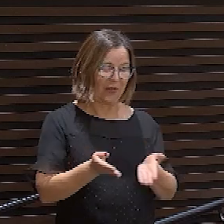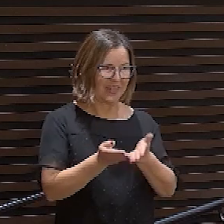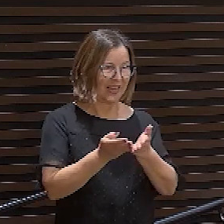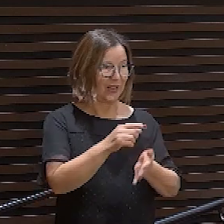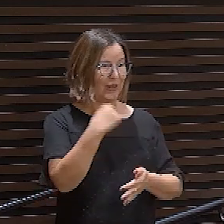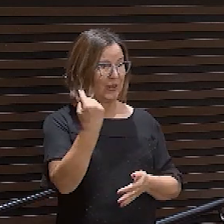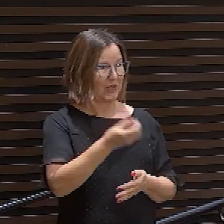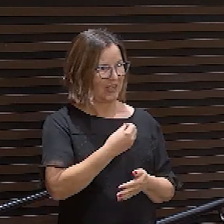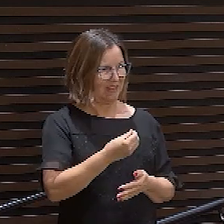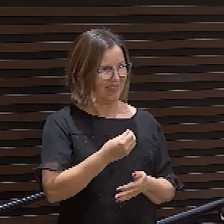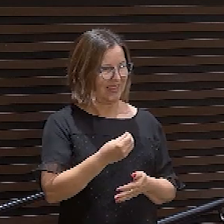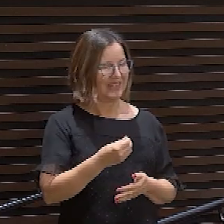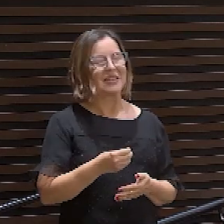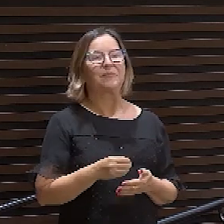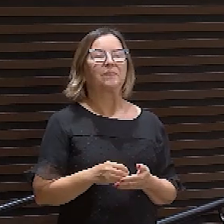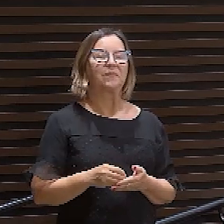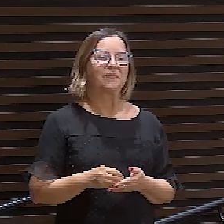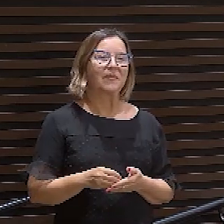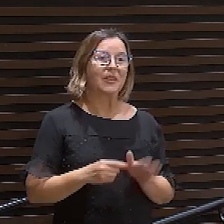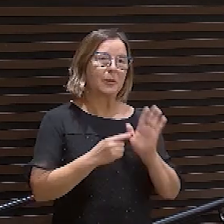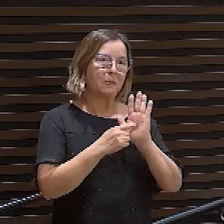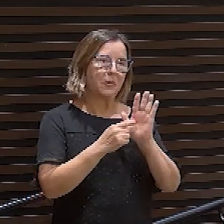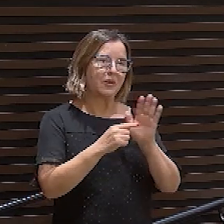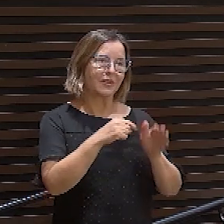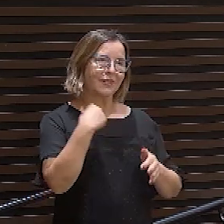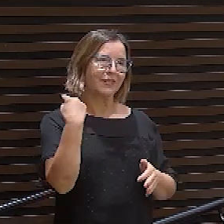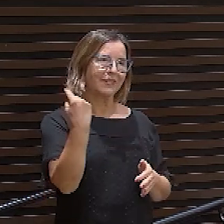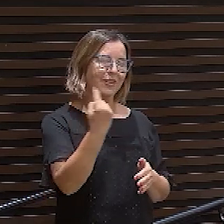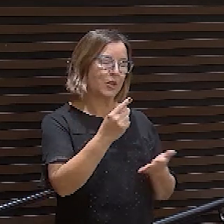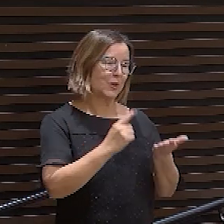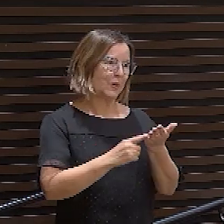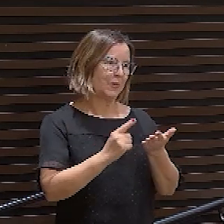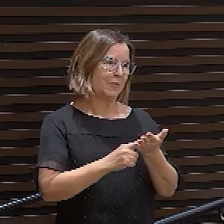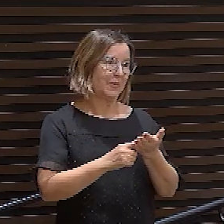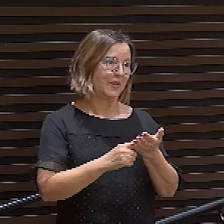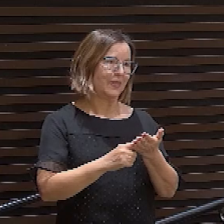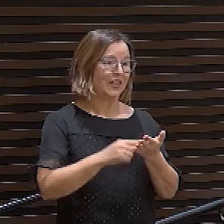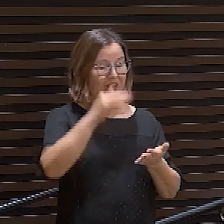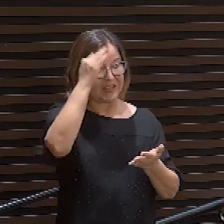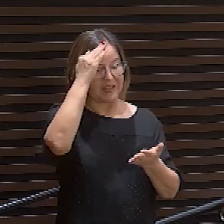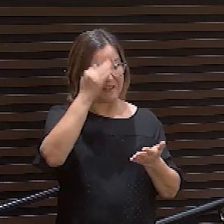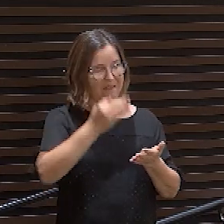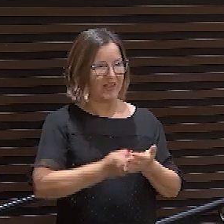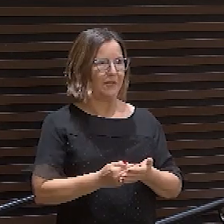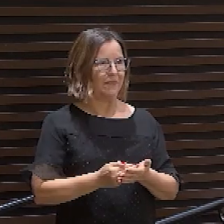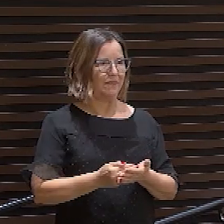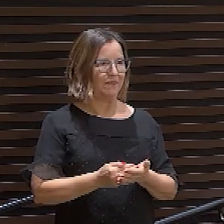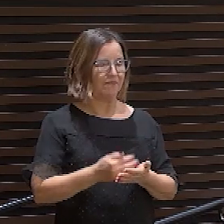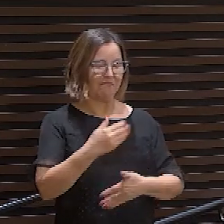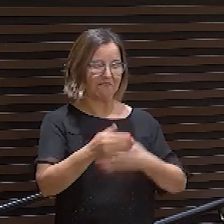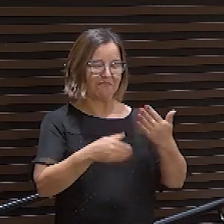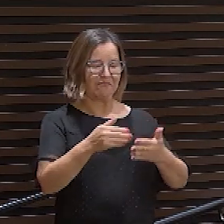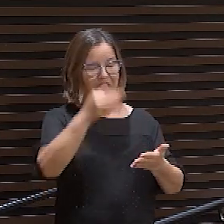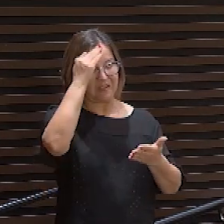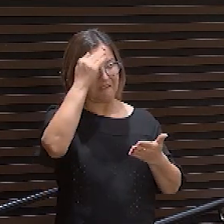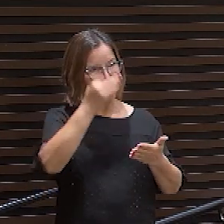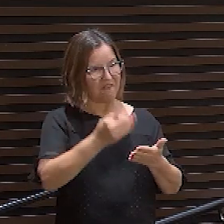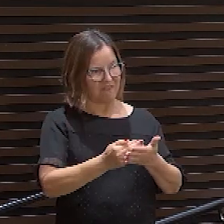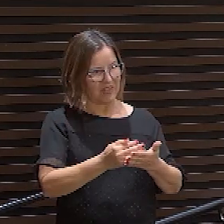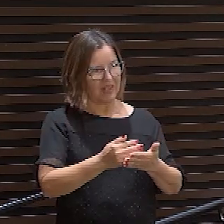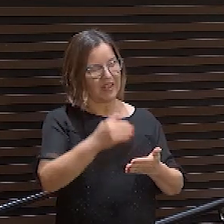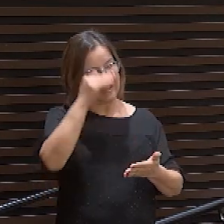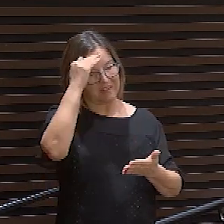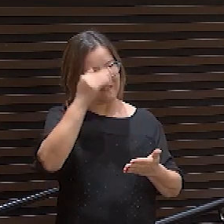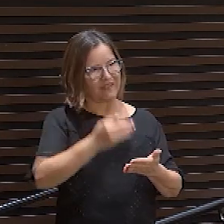nosso compromisso e devoção ao Senhor, avançando de fé em fé, até